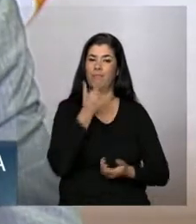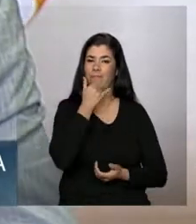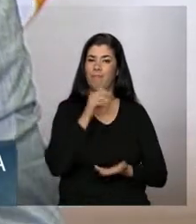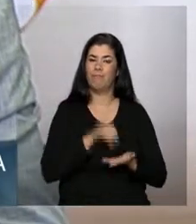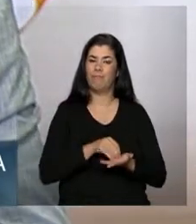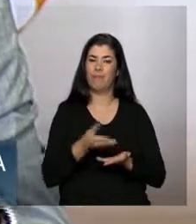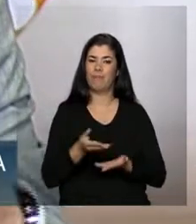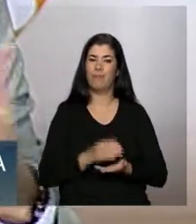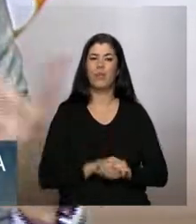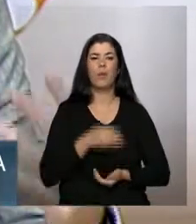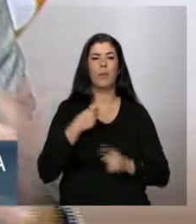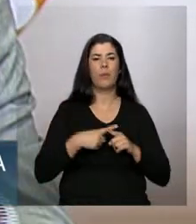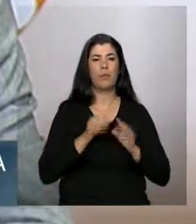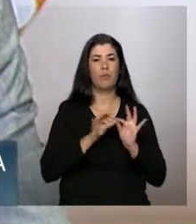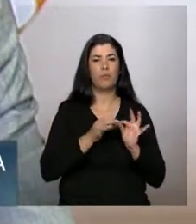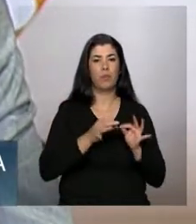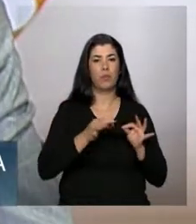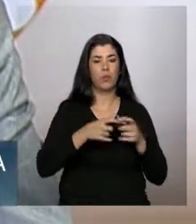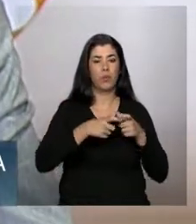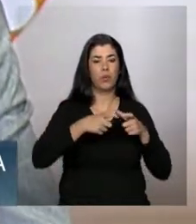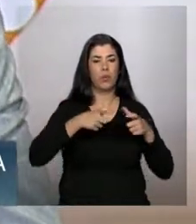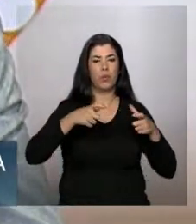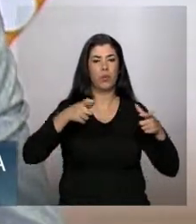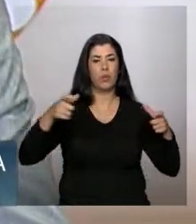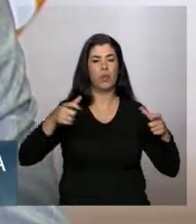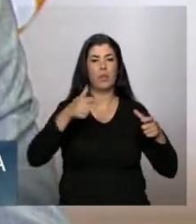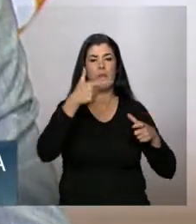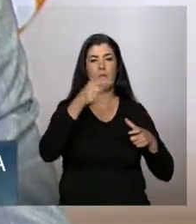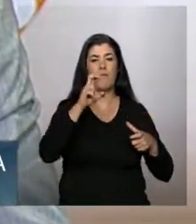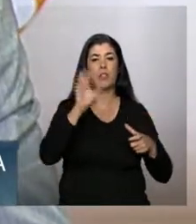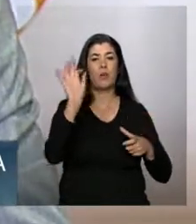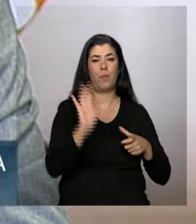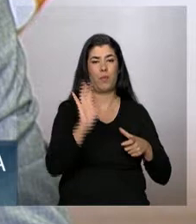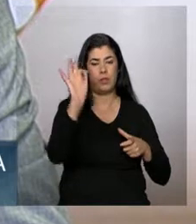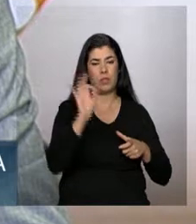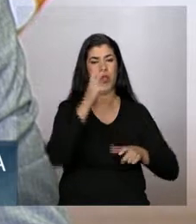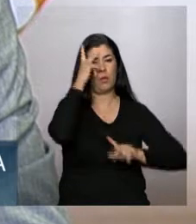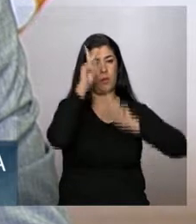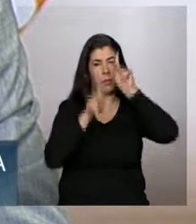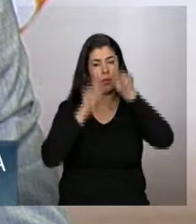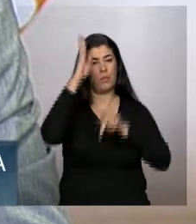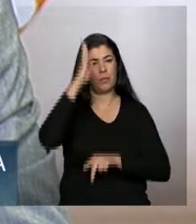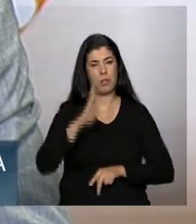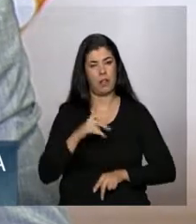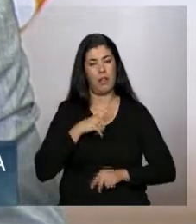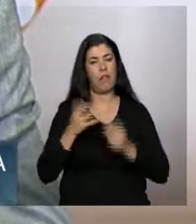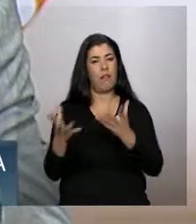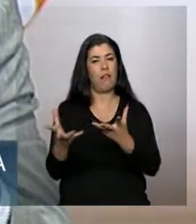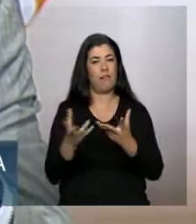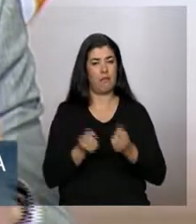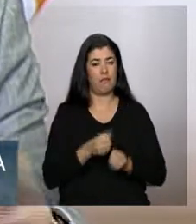né? Porque é tão extensiva a cobertura, quase 25% da população brasileira se